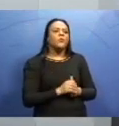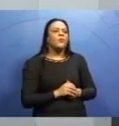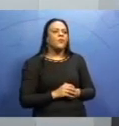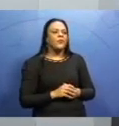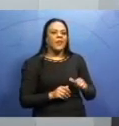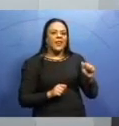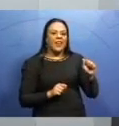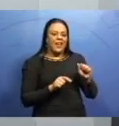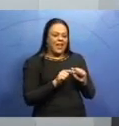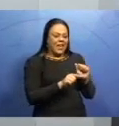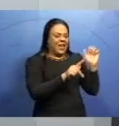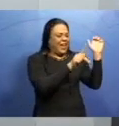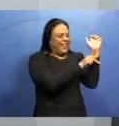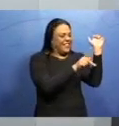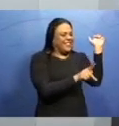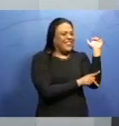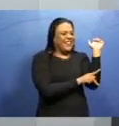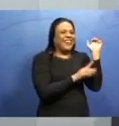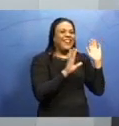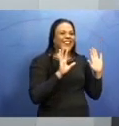A. A alegria da cigarra.